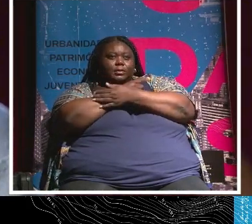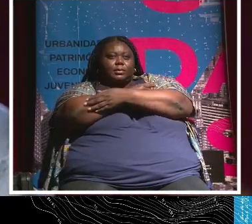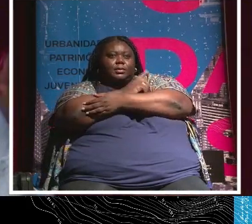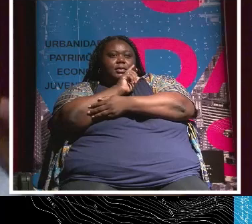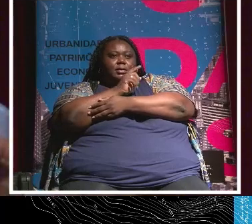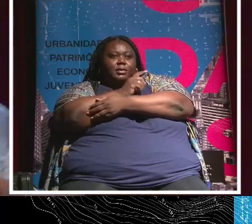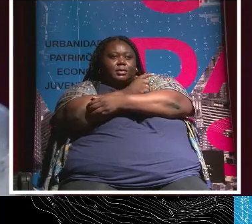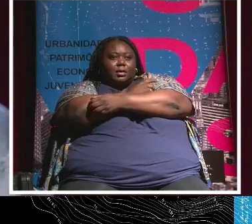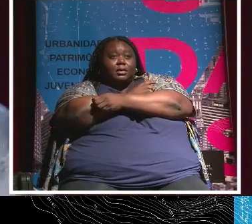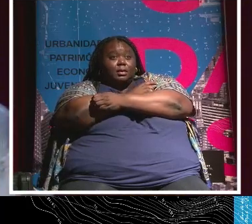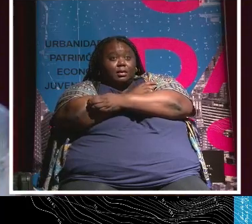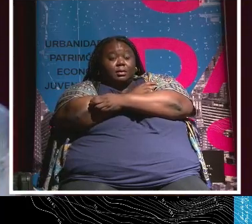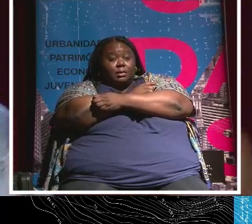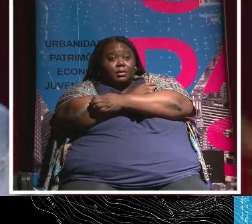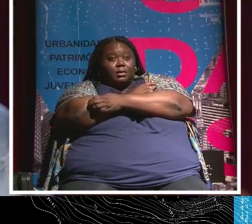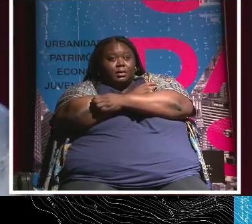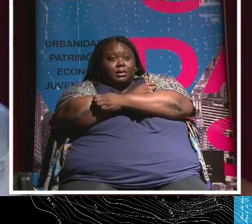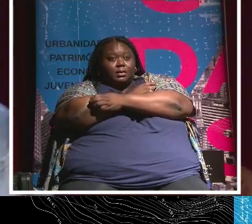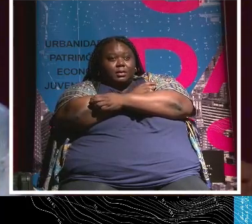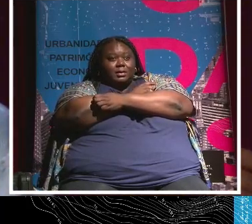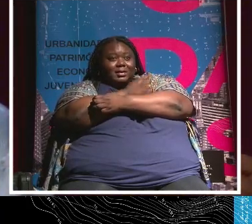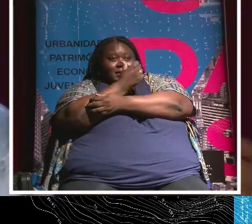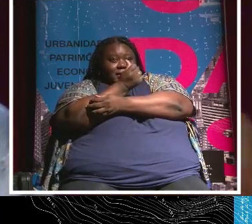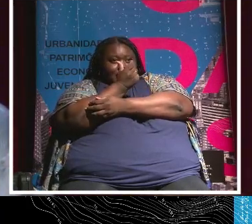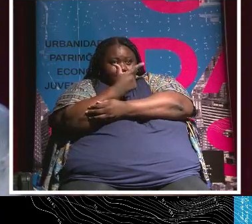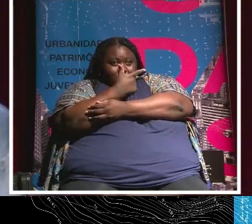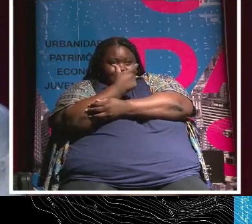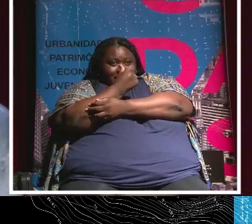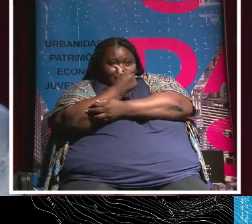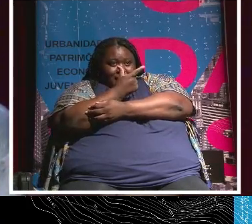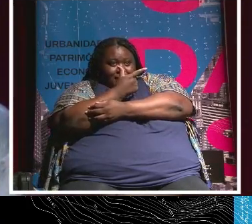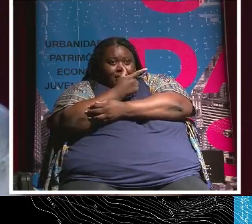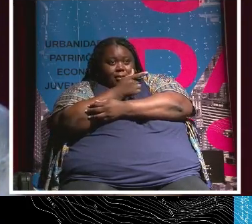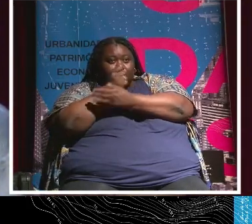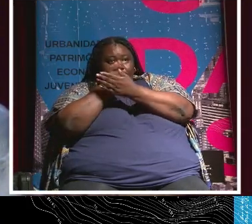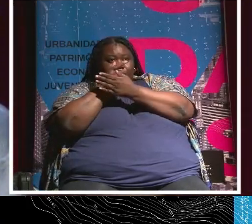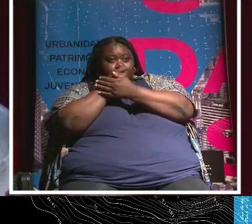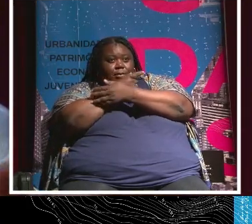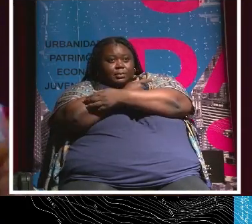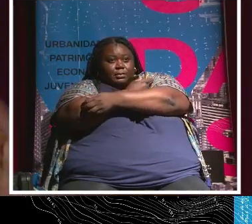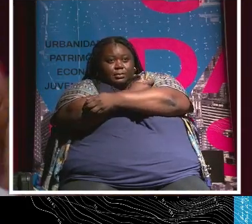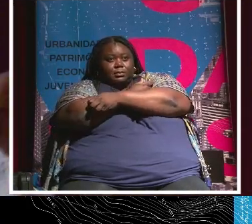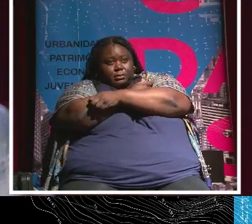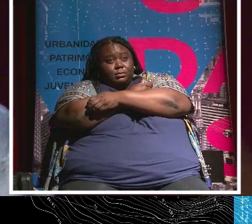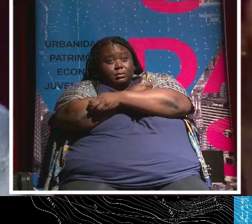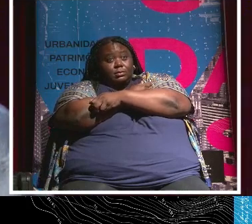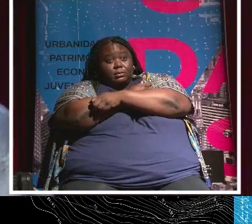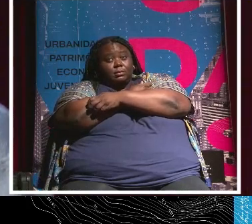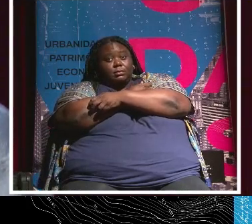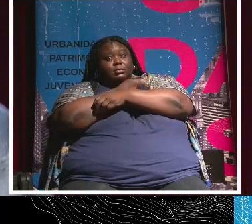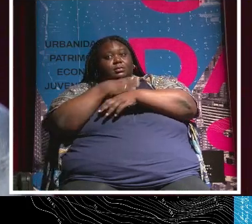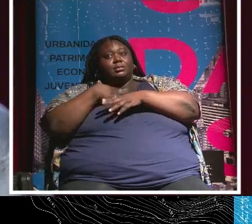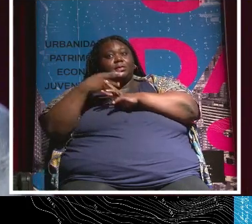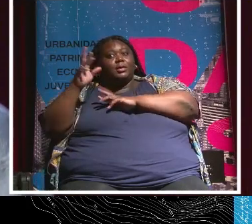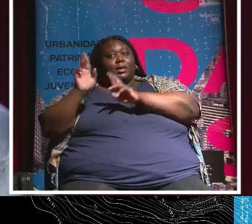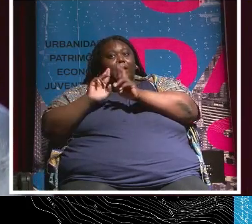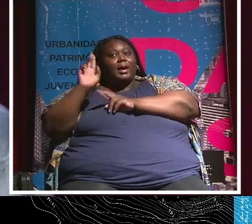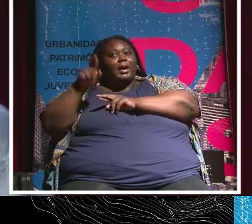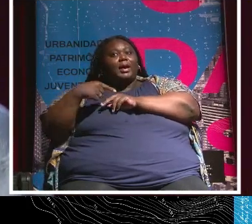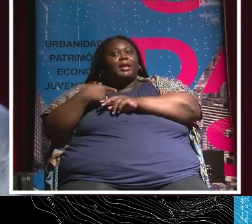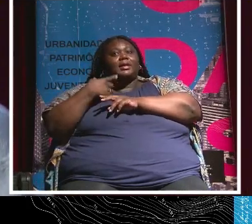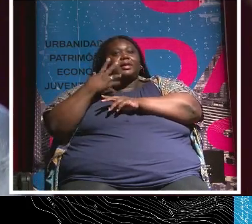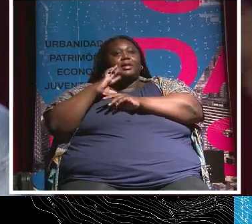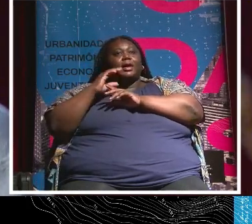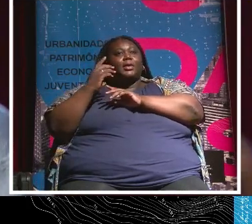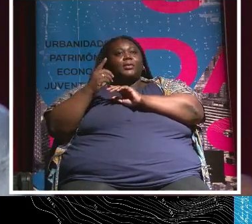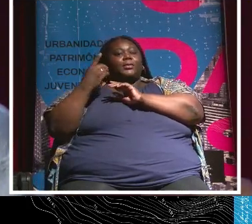eles estabeleceram uma relação com o território que era uma relação de solidariedade. Mas essa relação de solidariedade estabeleceu